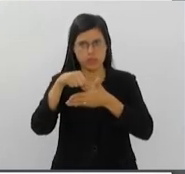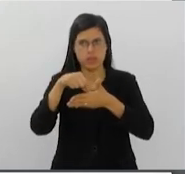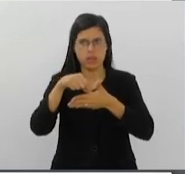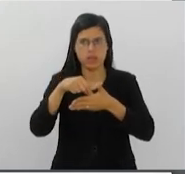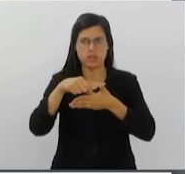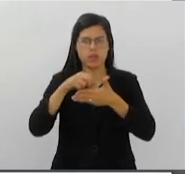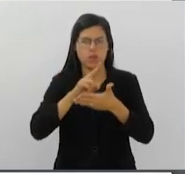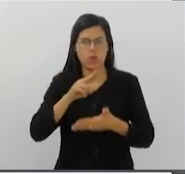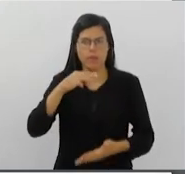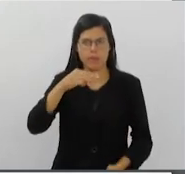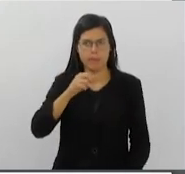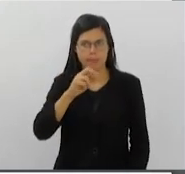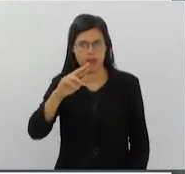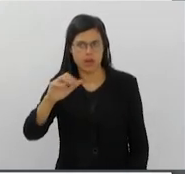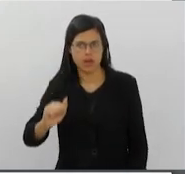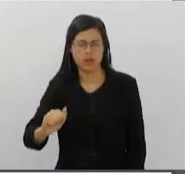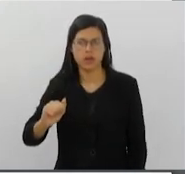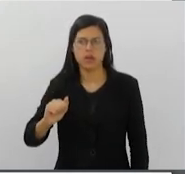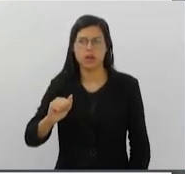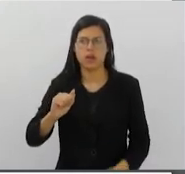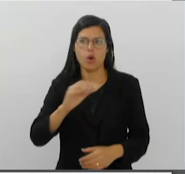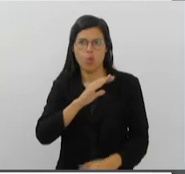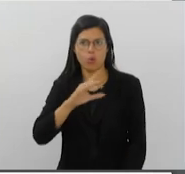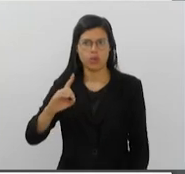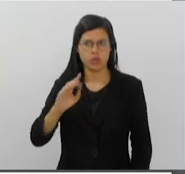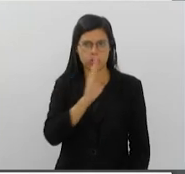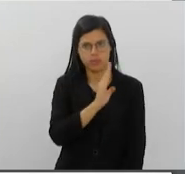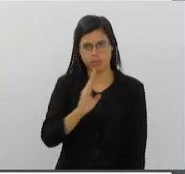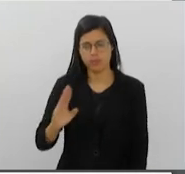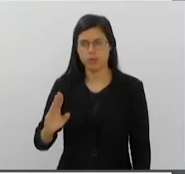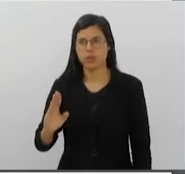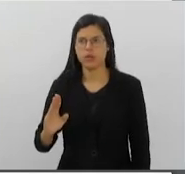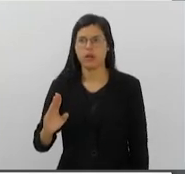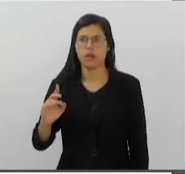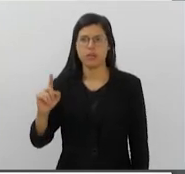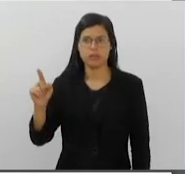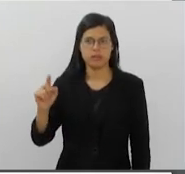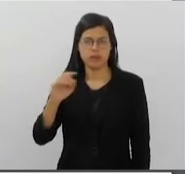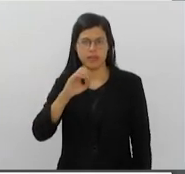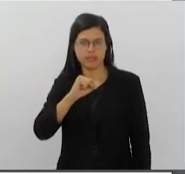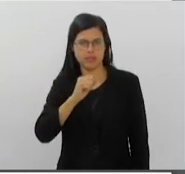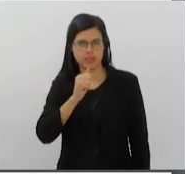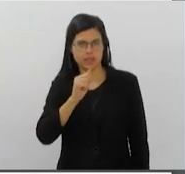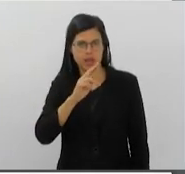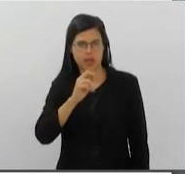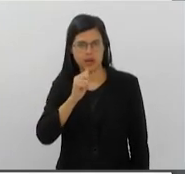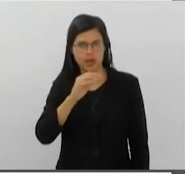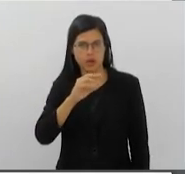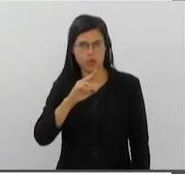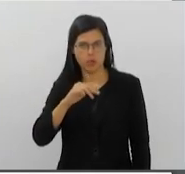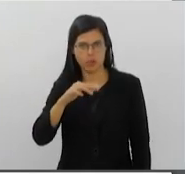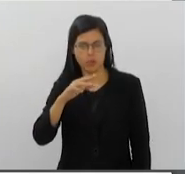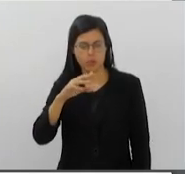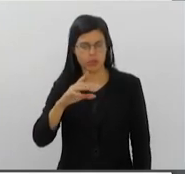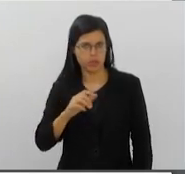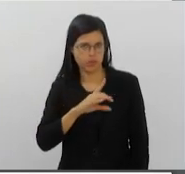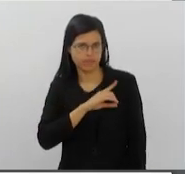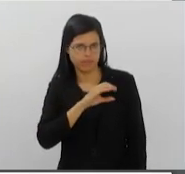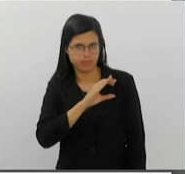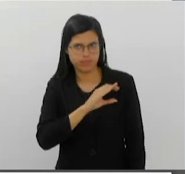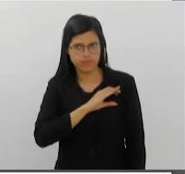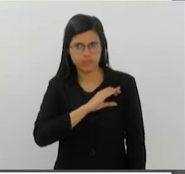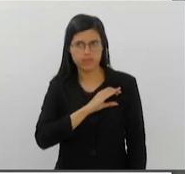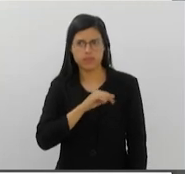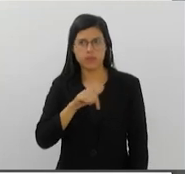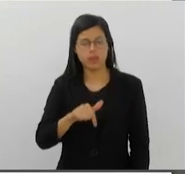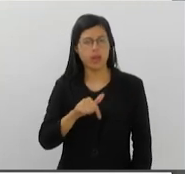Maria Chocolate, que é coordenadora de uma biblioteca comunitária em Saracuruna, Duque de Caxias, e ela trouxe uma fala muito